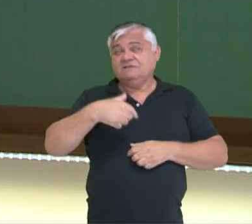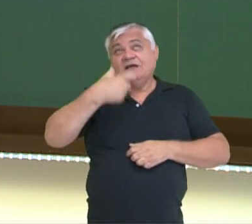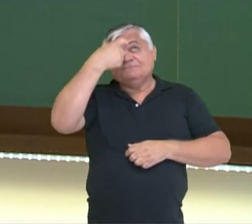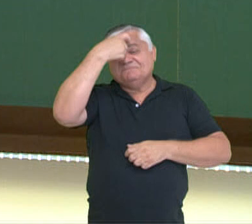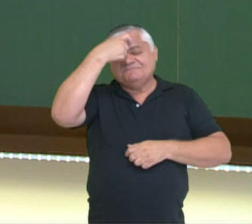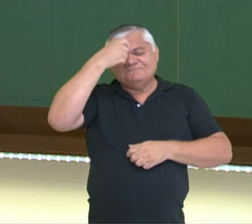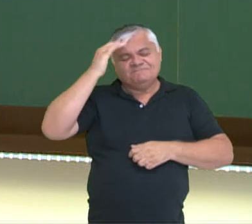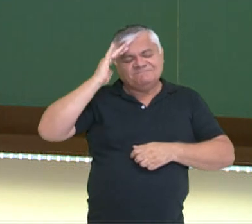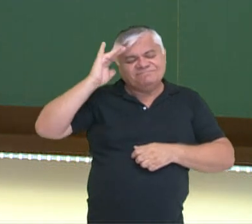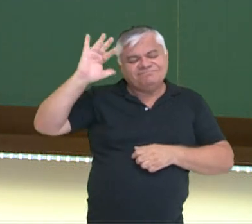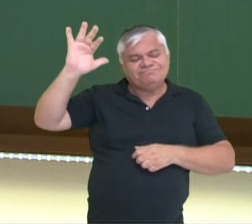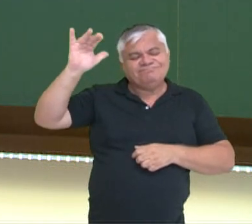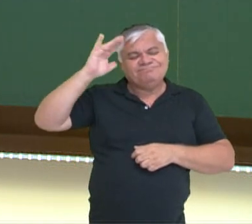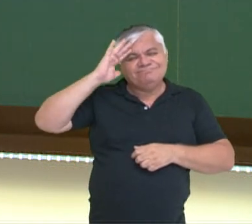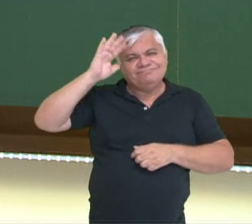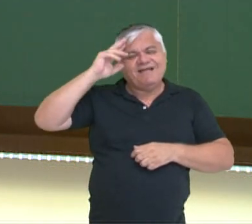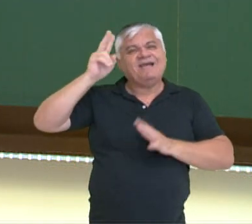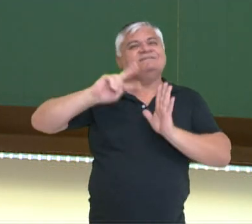pensamentos, viajar